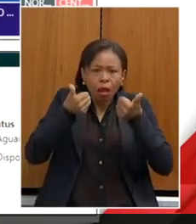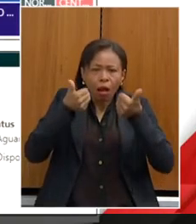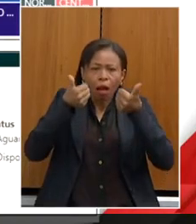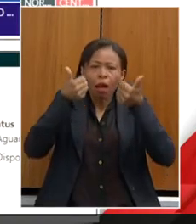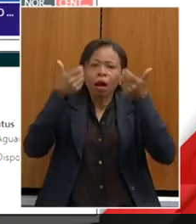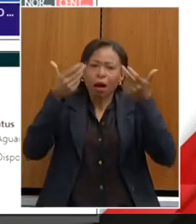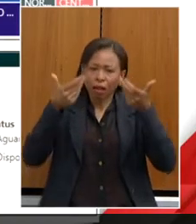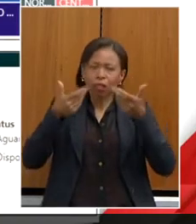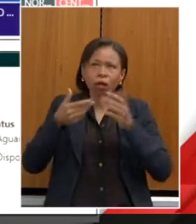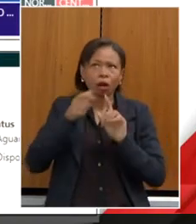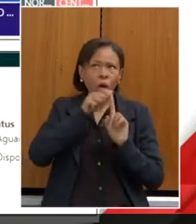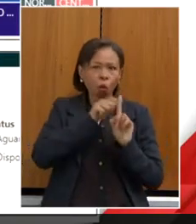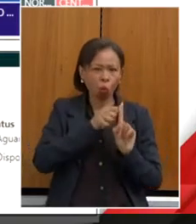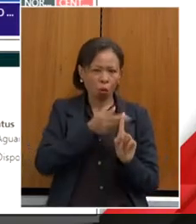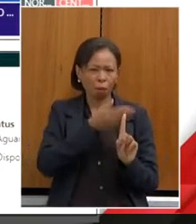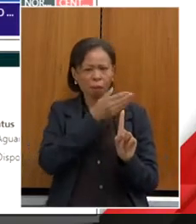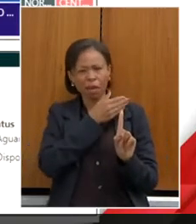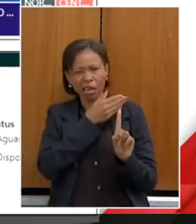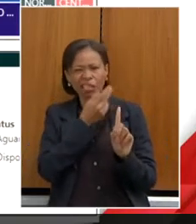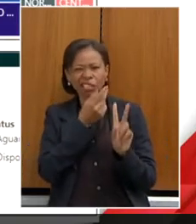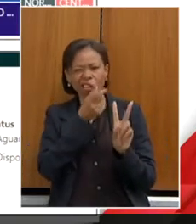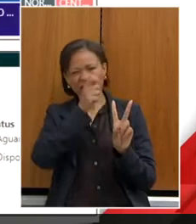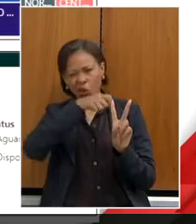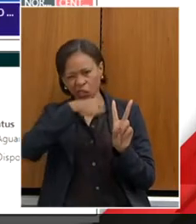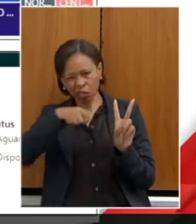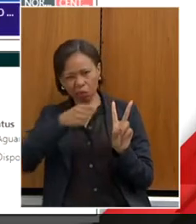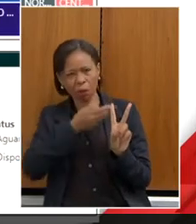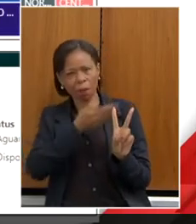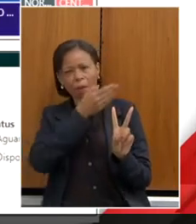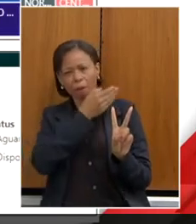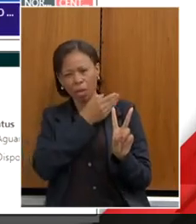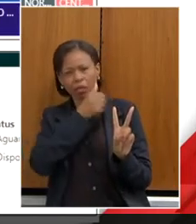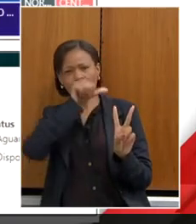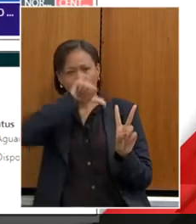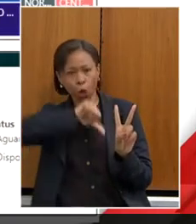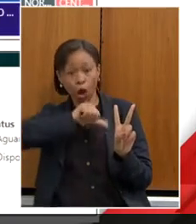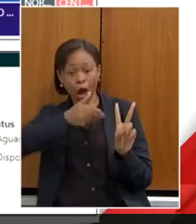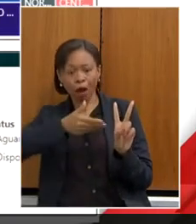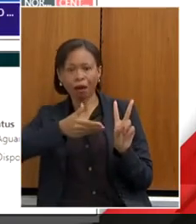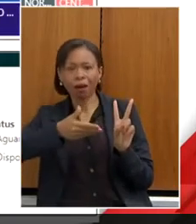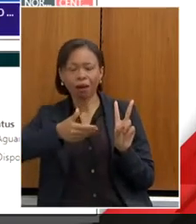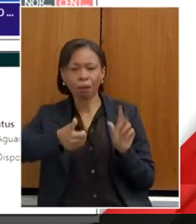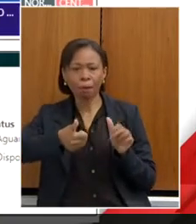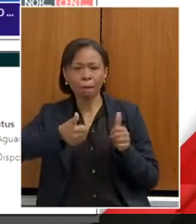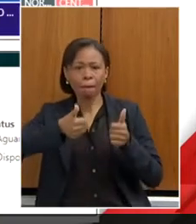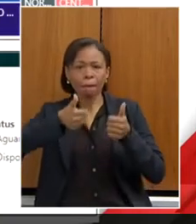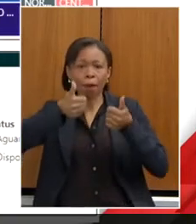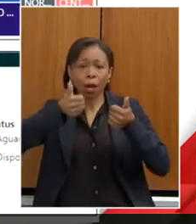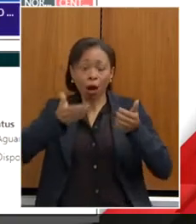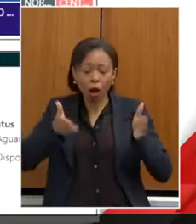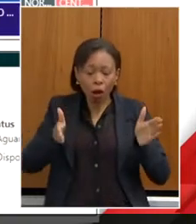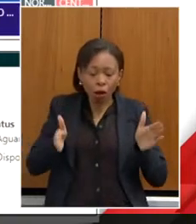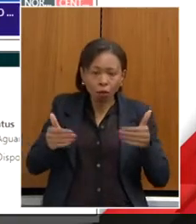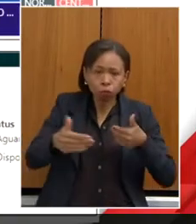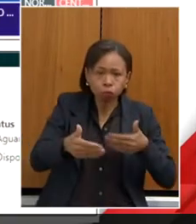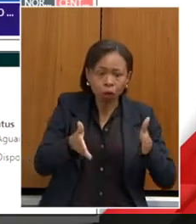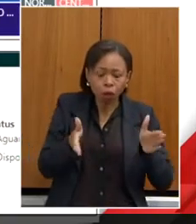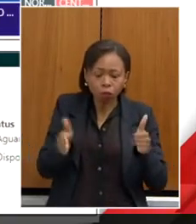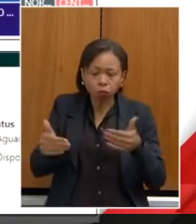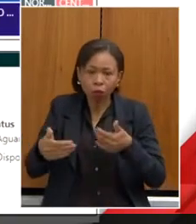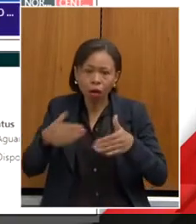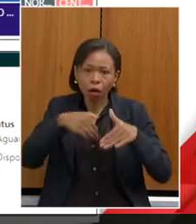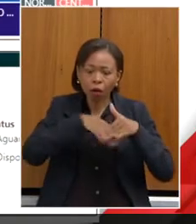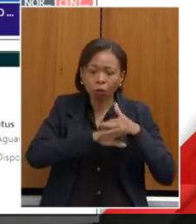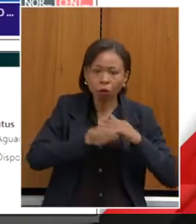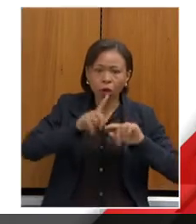que há um mês atrás, do que há dois meses atrás. Por isso, a expectativa é que a gente consiga melhorar logo esse estoque e voltar com todas as cirurgias eletivas no